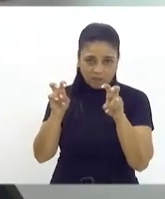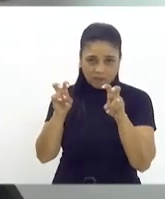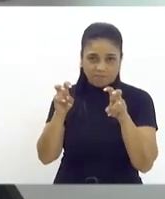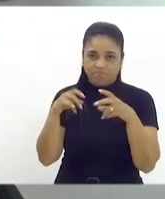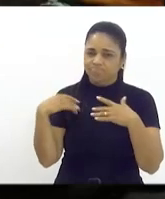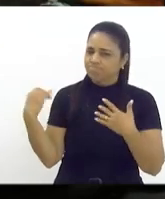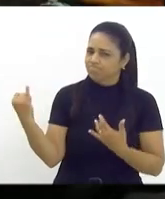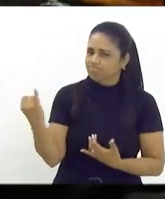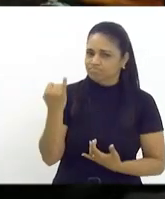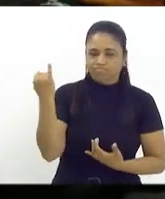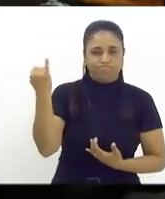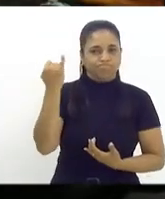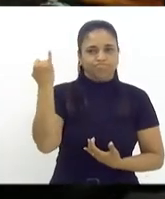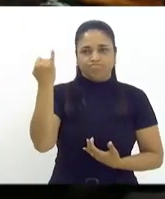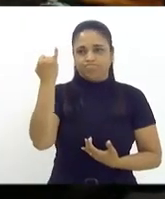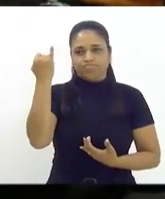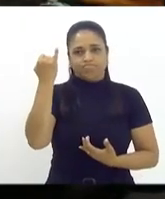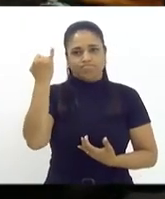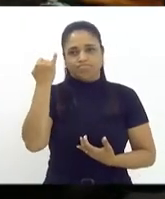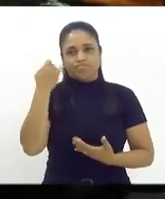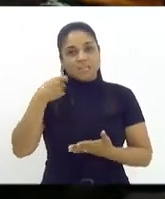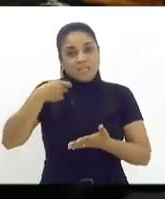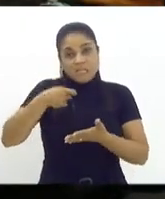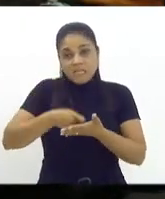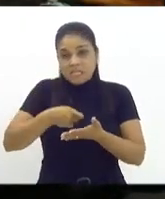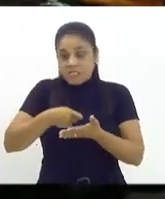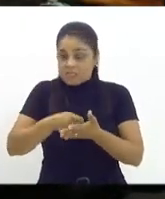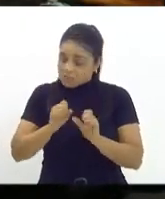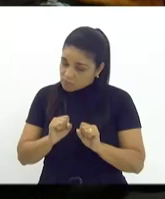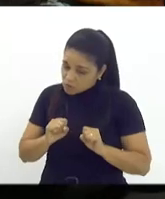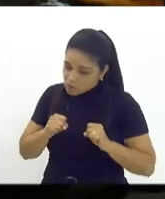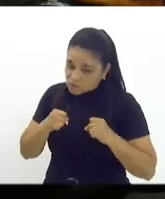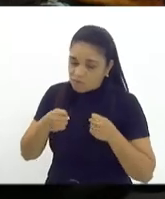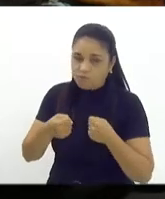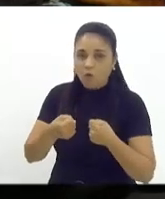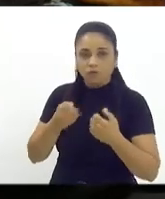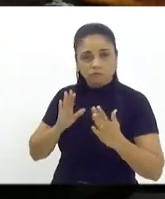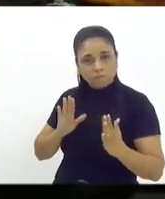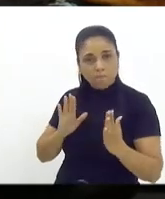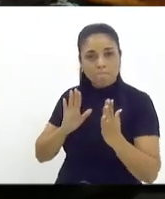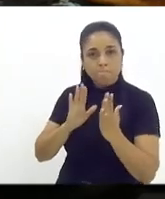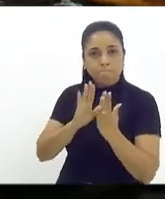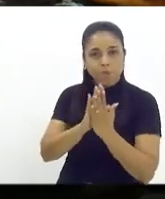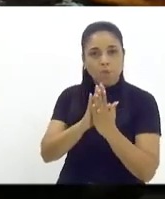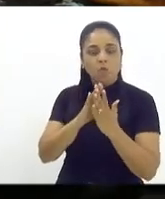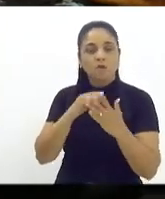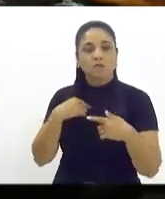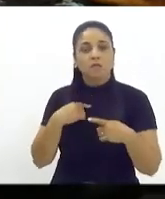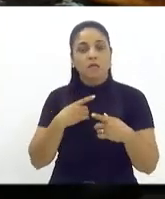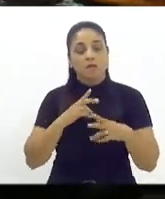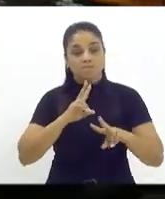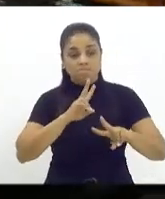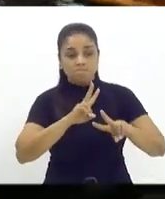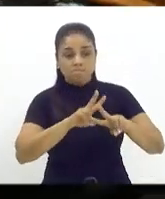muito importante ele exigir um esforço de enfrentamento uma vez que nós estamos falando de privação de liberdade e privação de liberdade